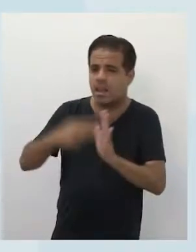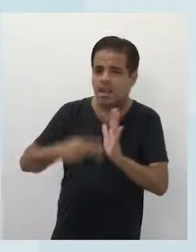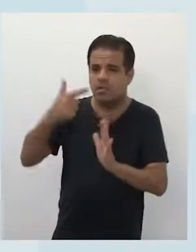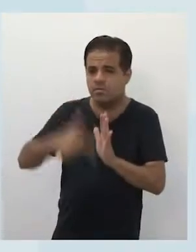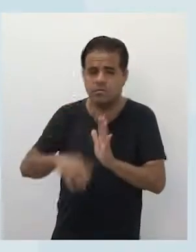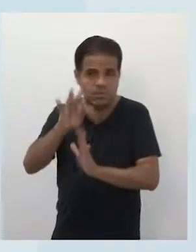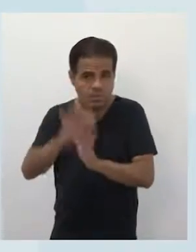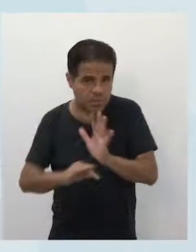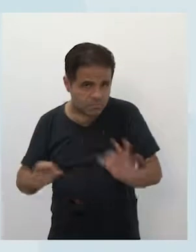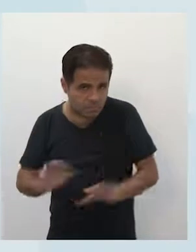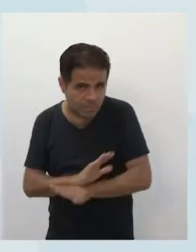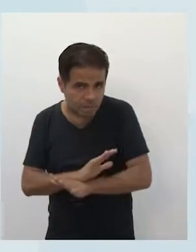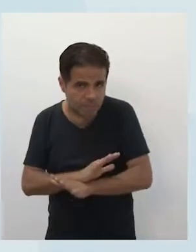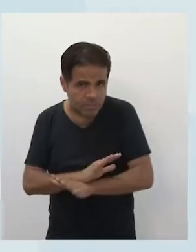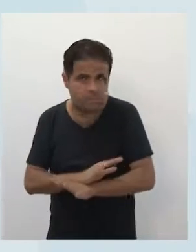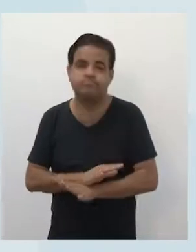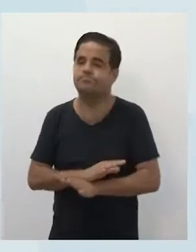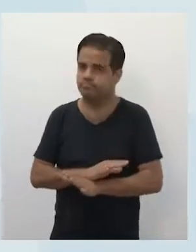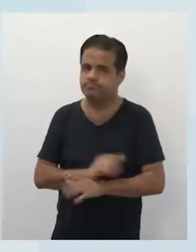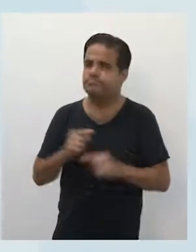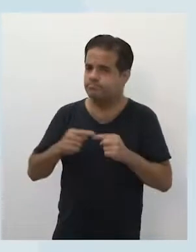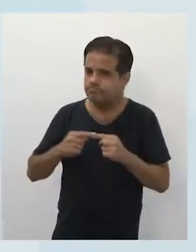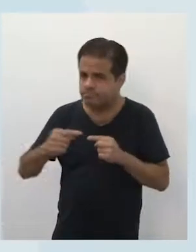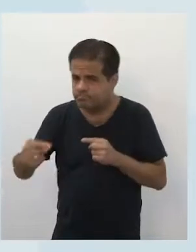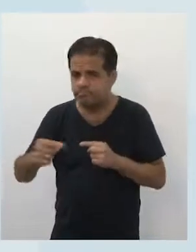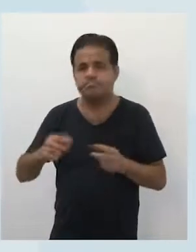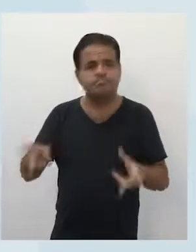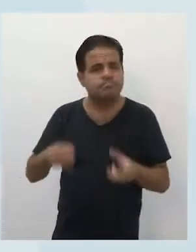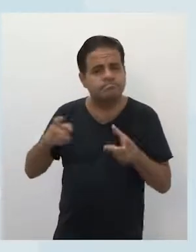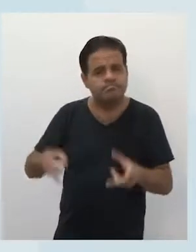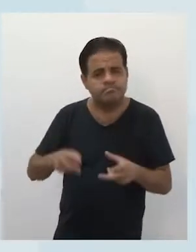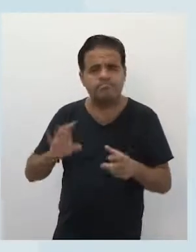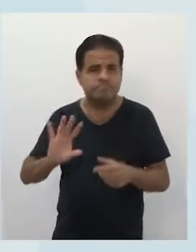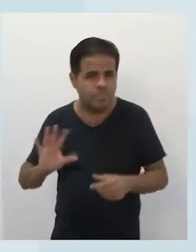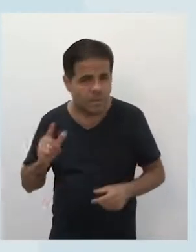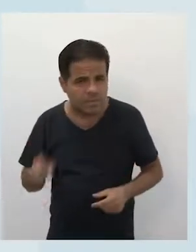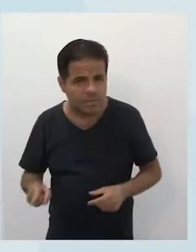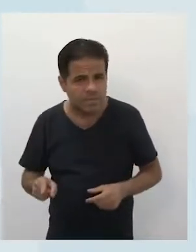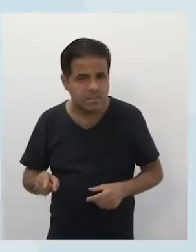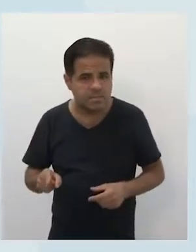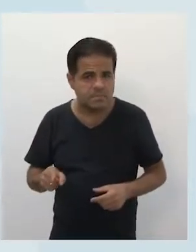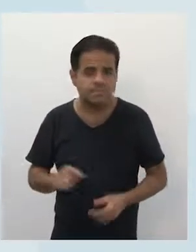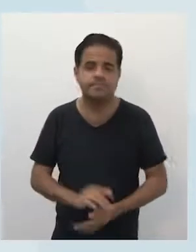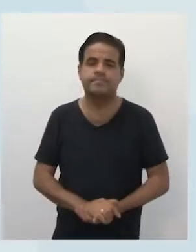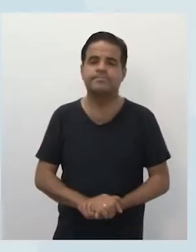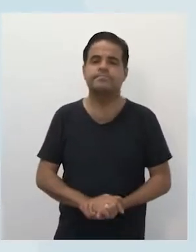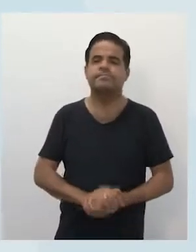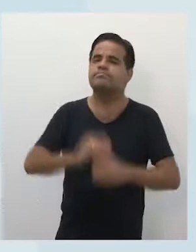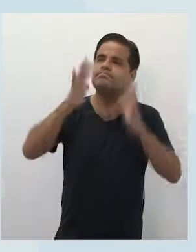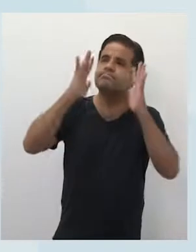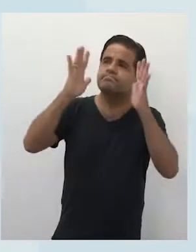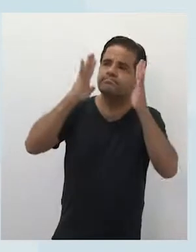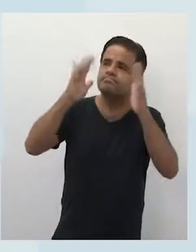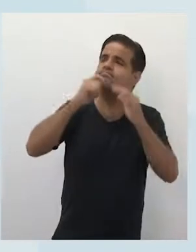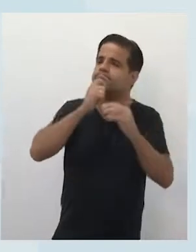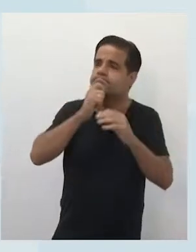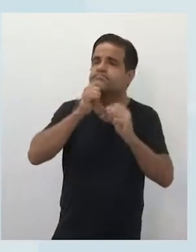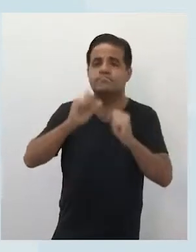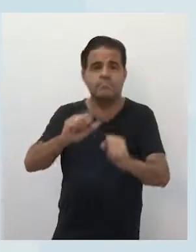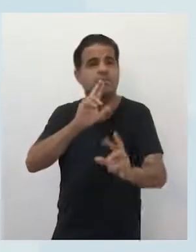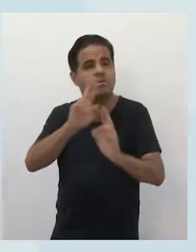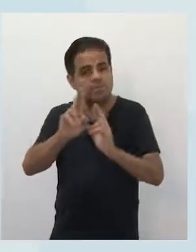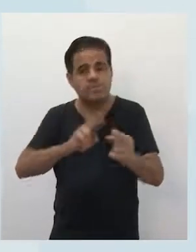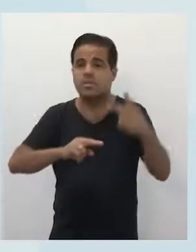texto por completo? Então, a partir do que nós vimos, exploramos, será que isso acontece? Pensando nisso, vocês já podem